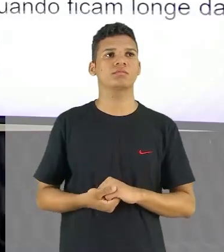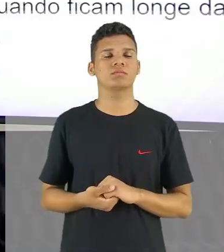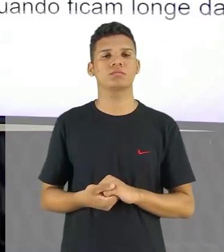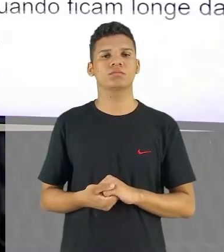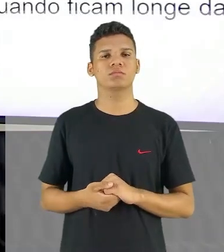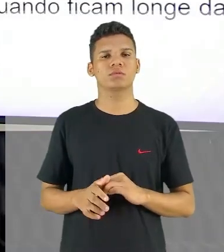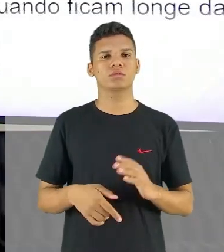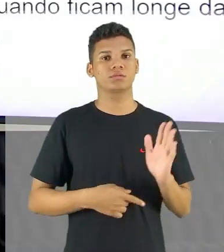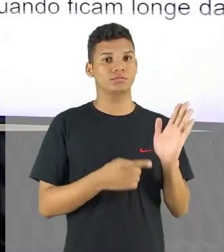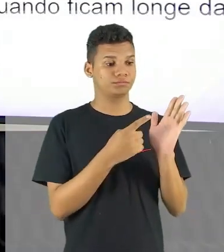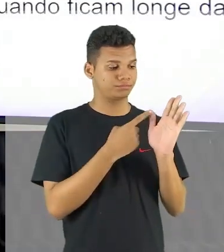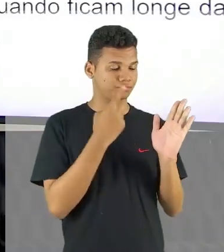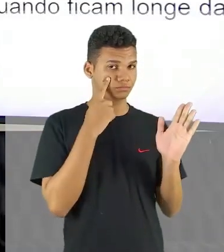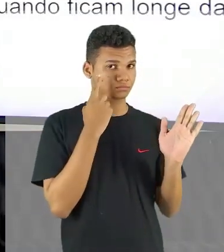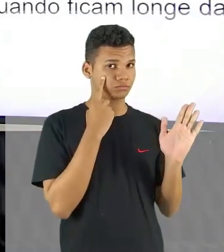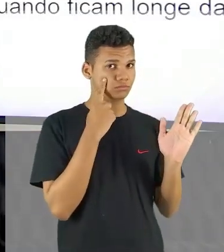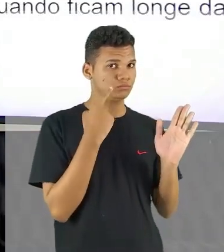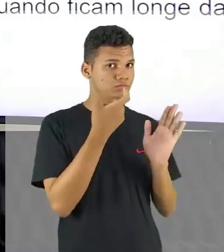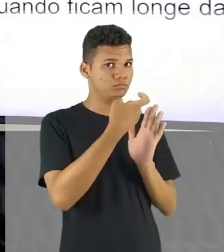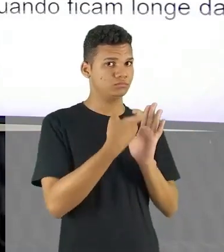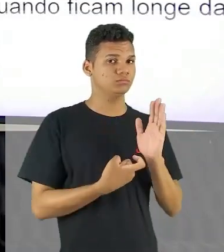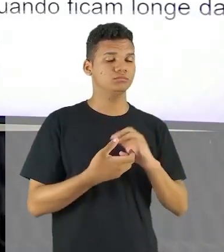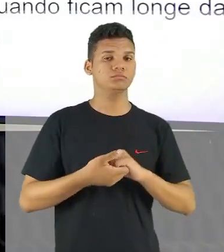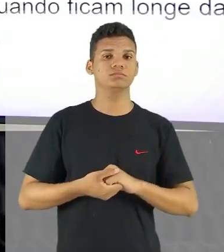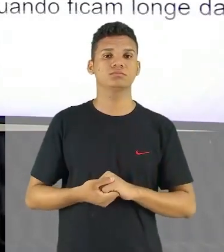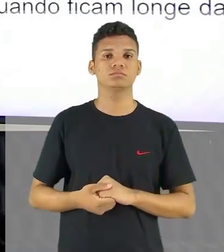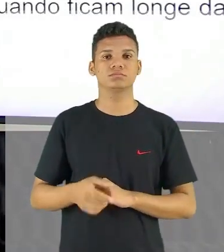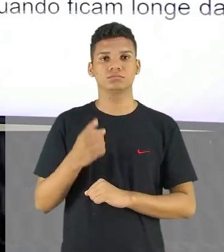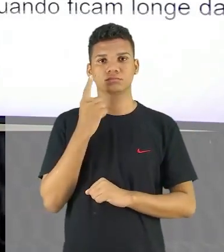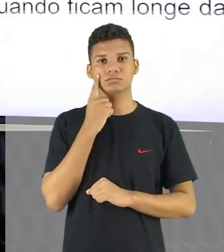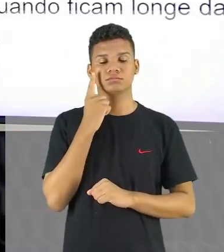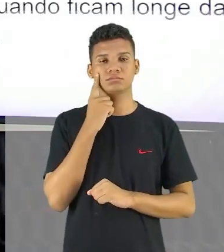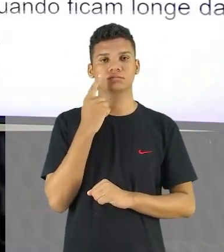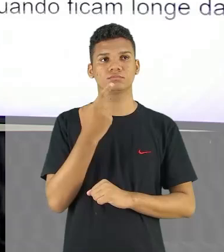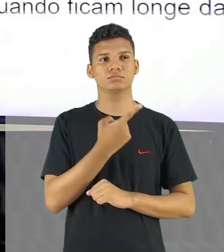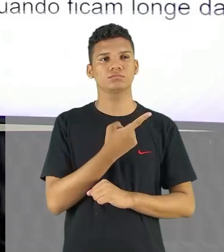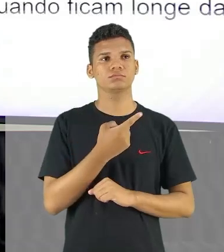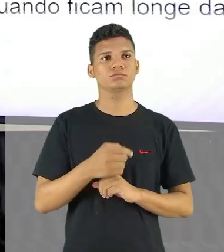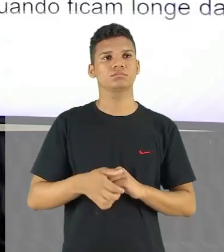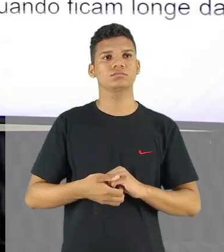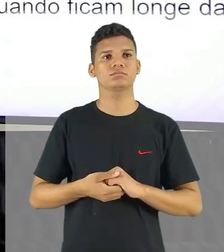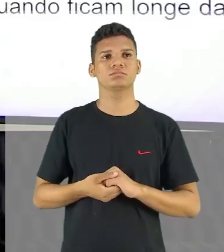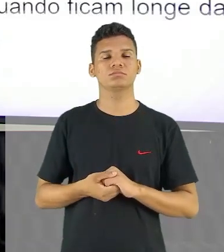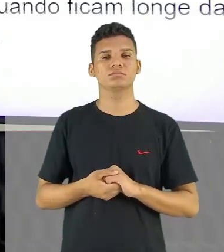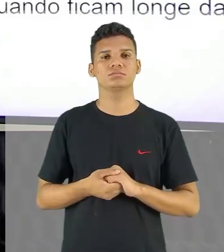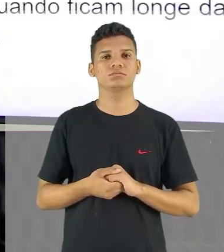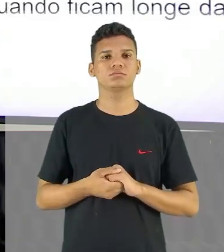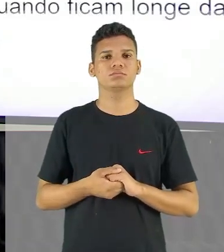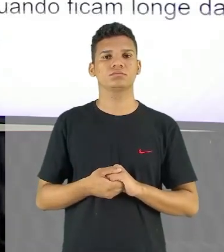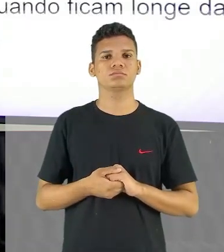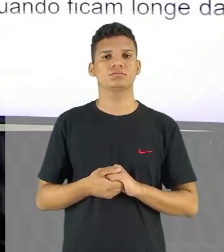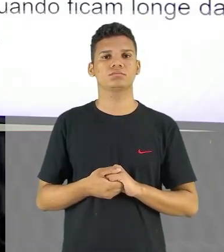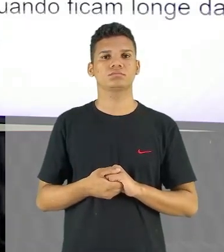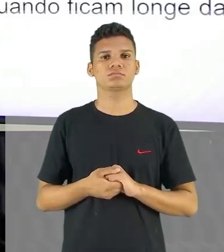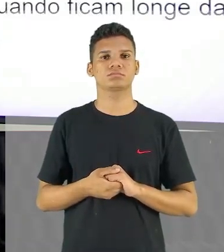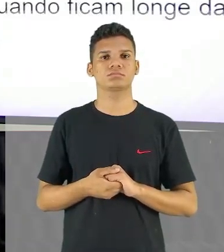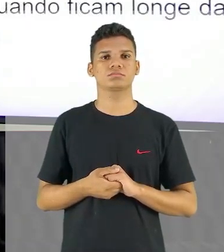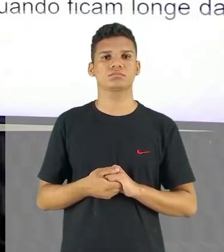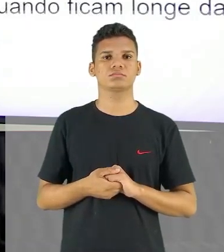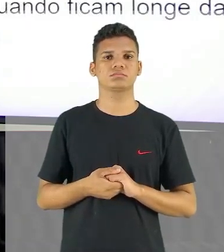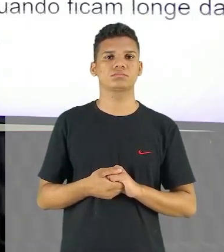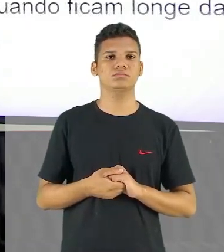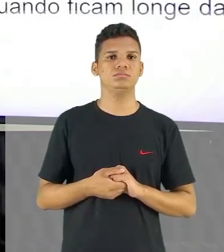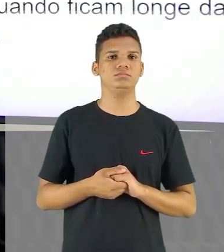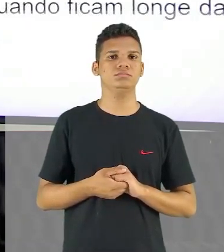Os sabiás são assim. Você não pode caçar um sabiá crescido porque ele nunca se acostuma na gaiola.